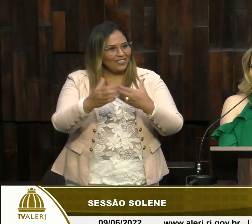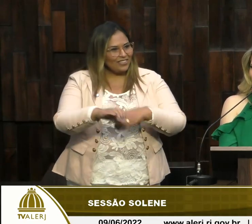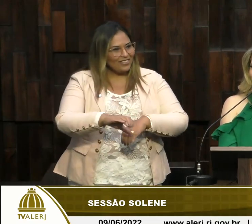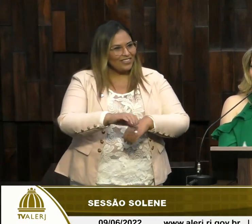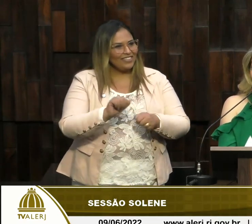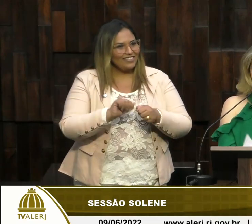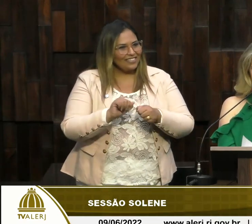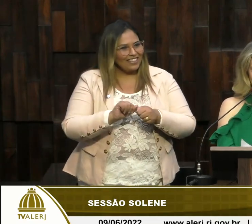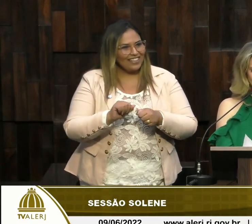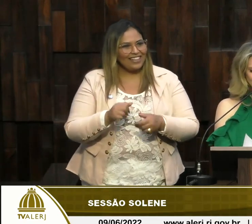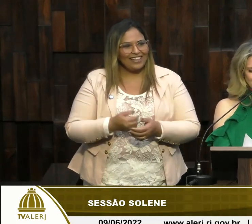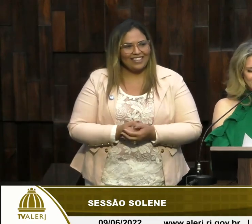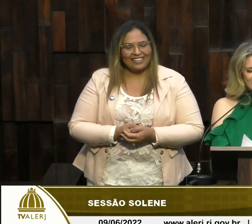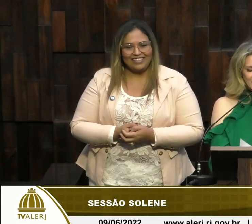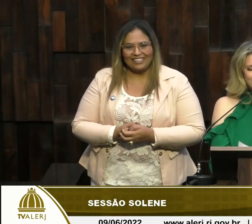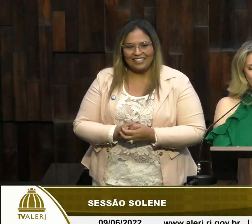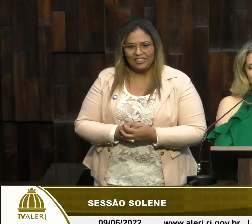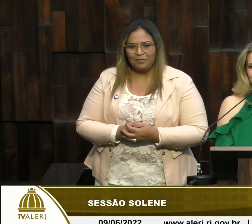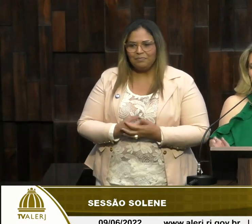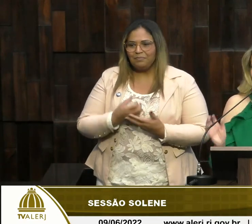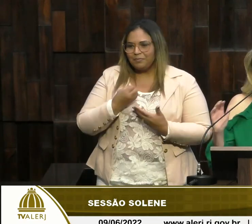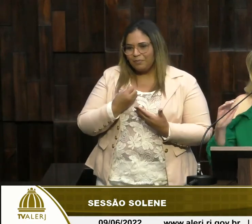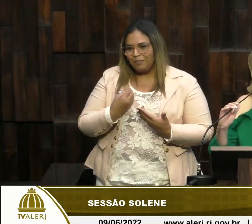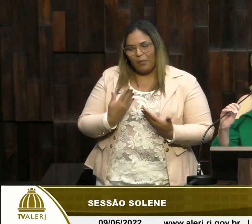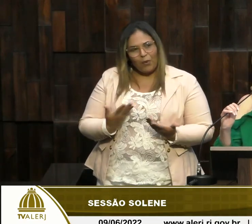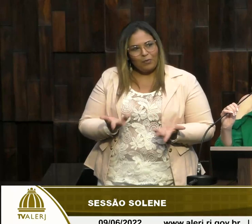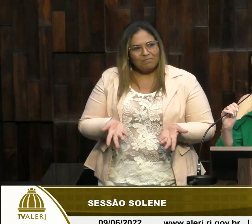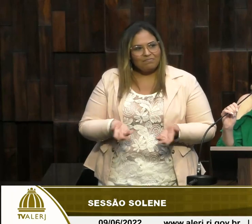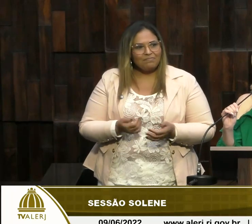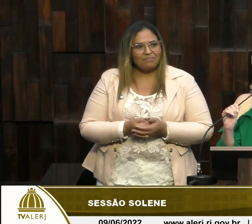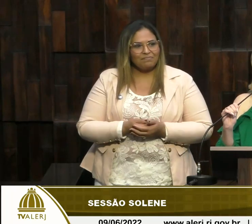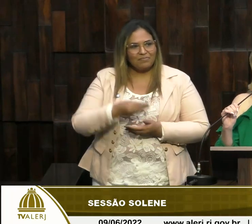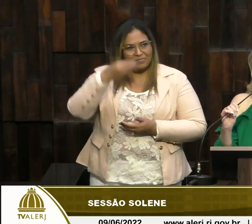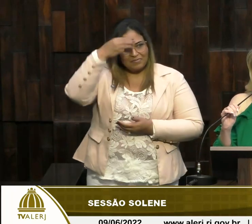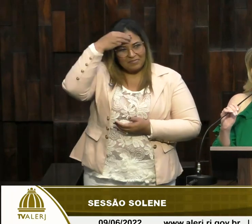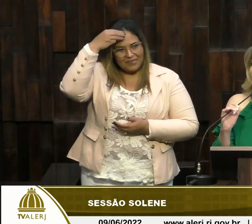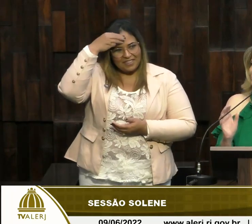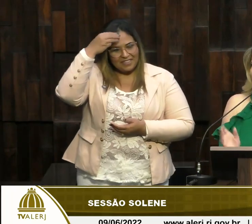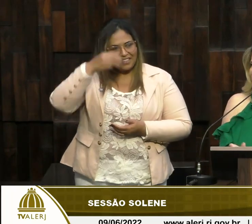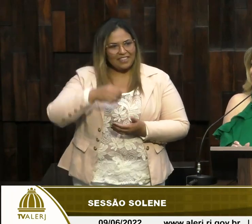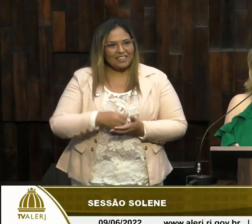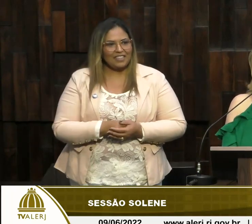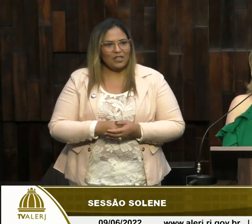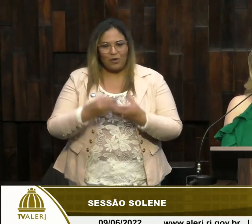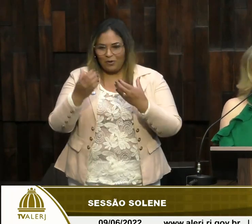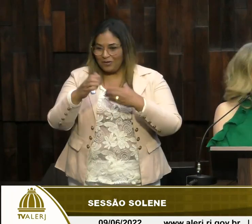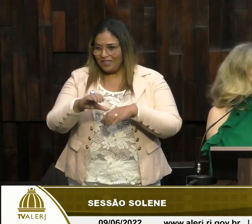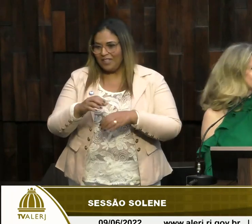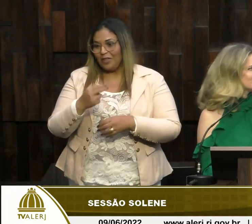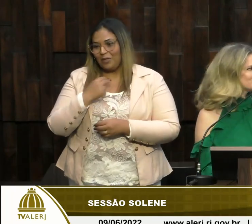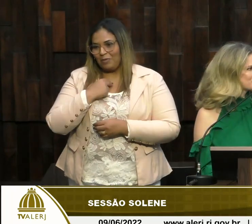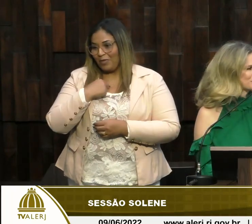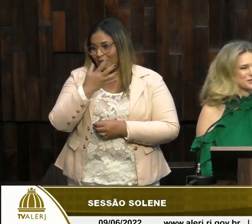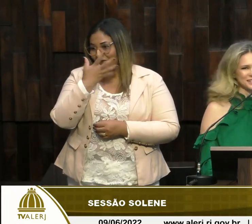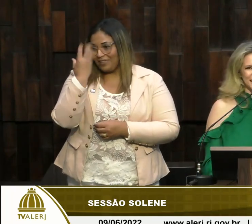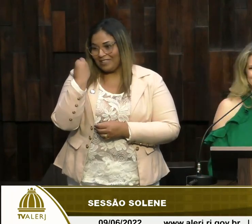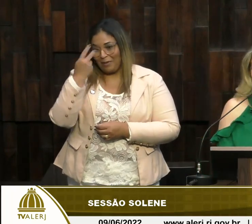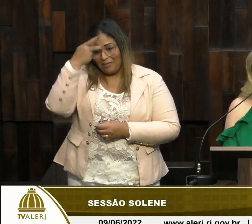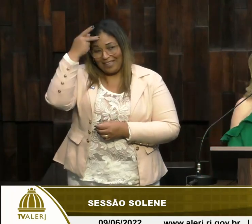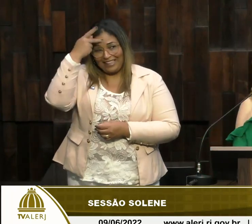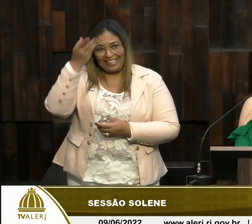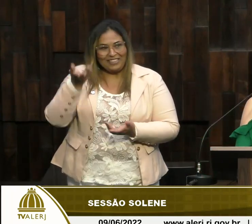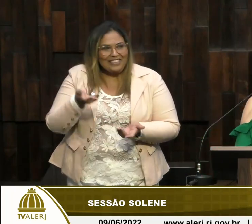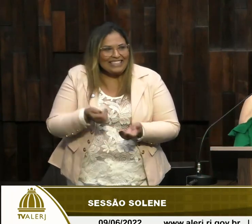aqui do estado do Rio de Janeiro. Bom, eu sou a madrinha dos concurseiros, eu não posso, então, deixar de falar do padrinho dos